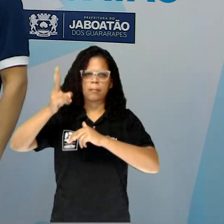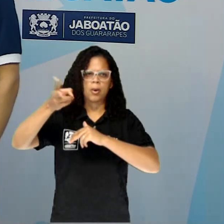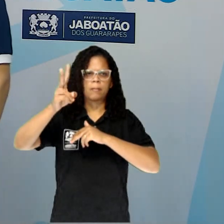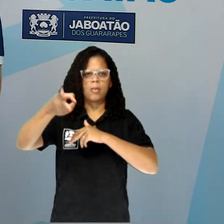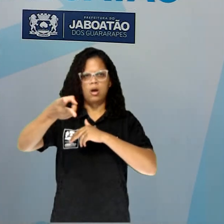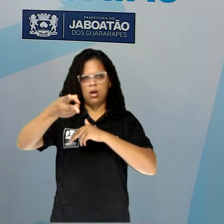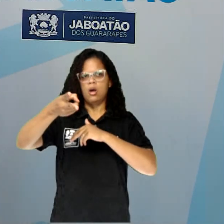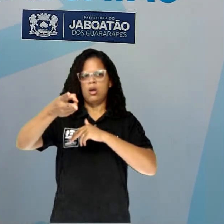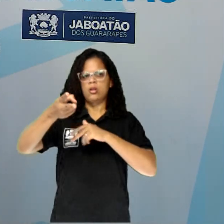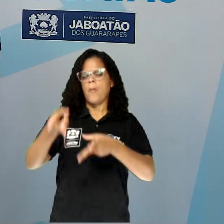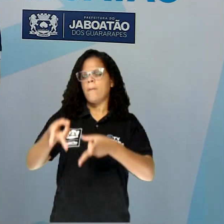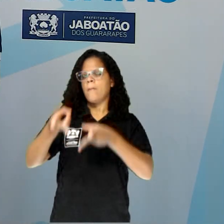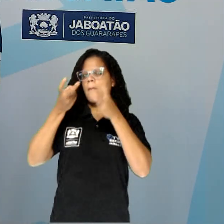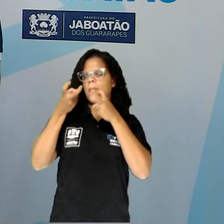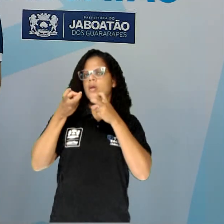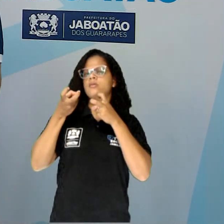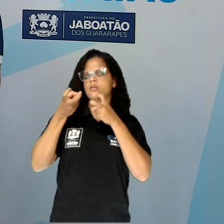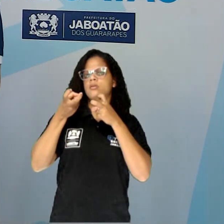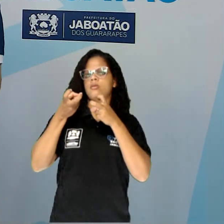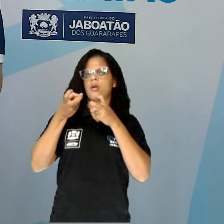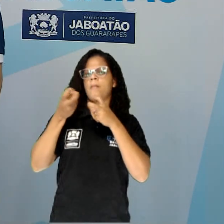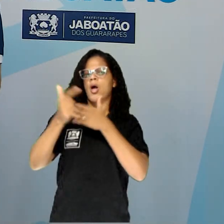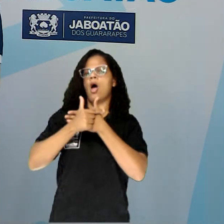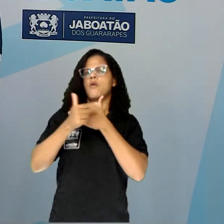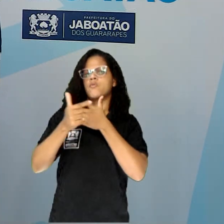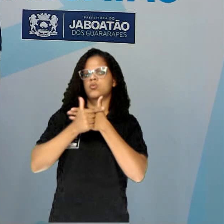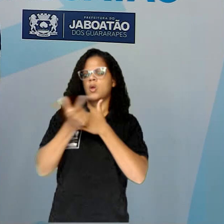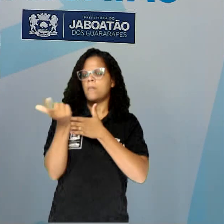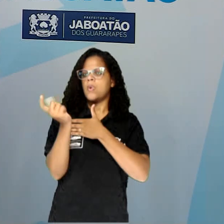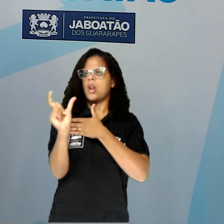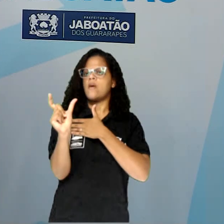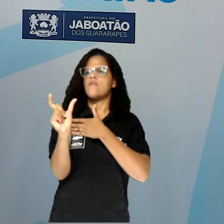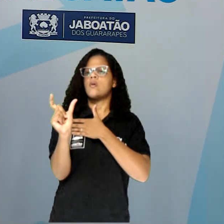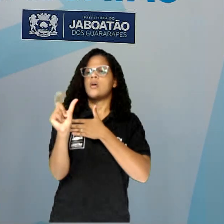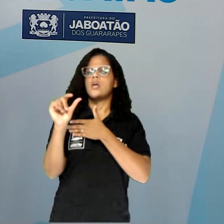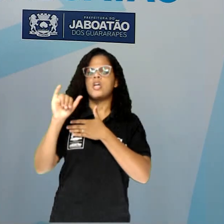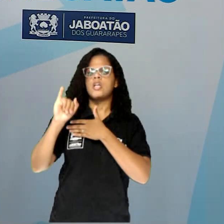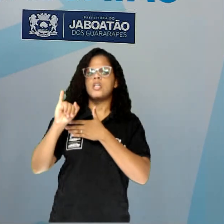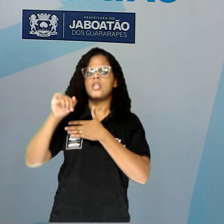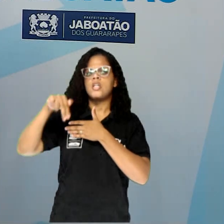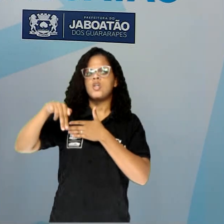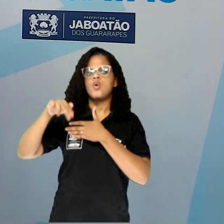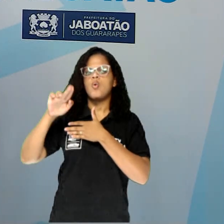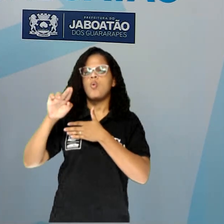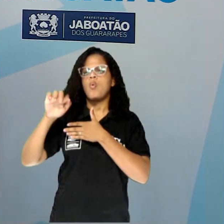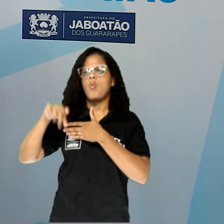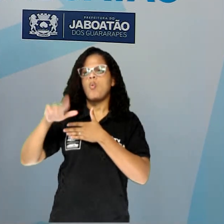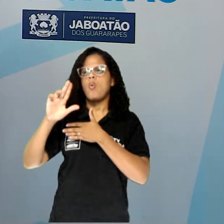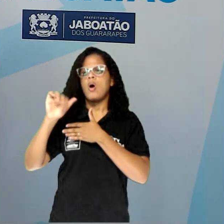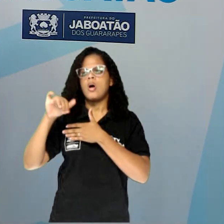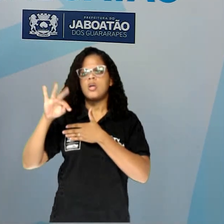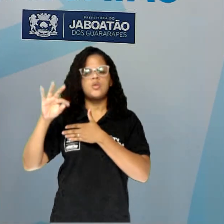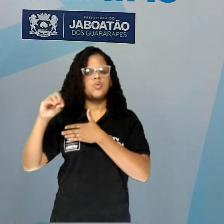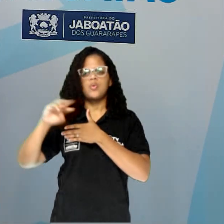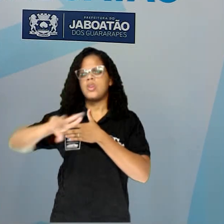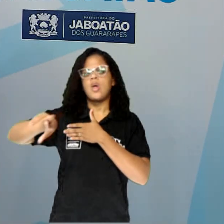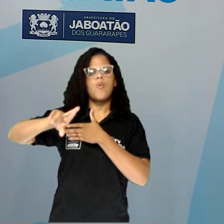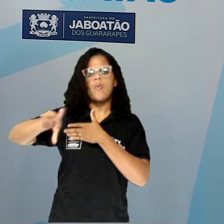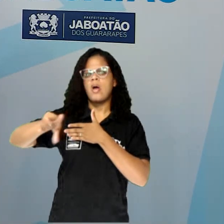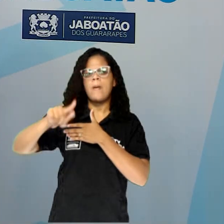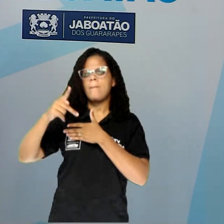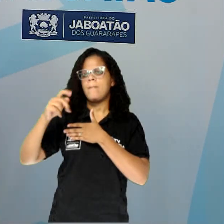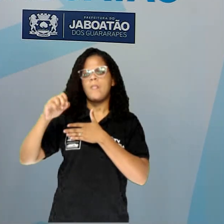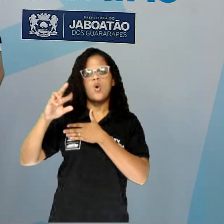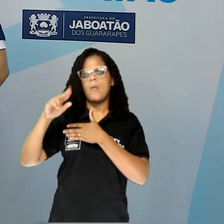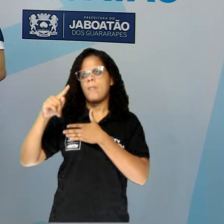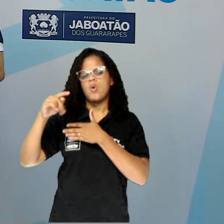que a função dessa palavra enquanto não é para dar a ideia de proporção, né? Então, esse item